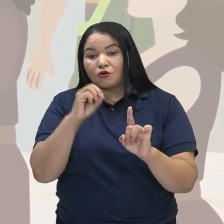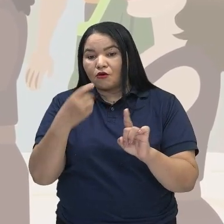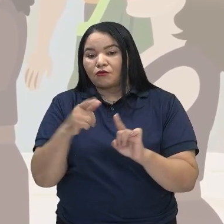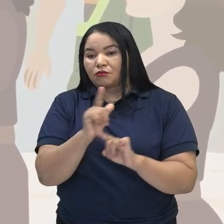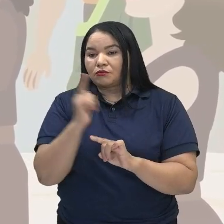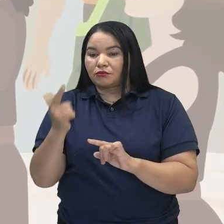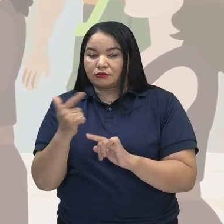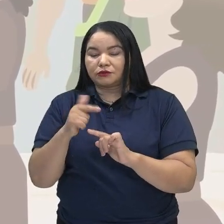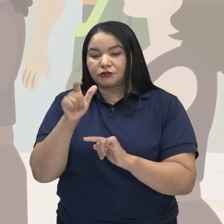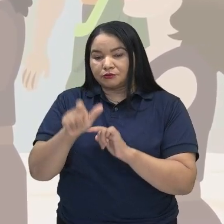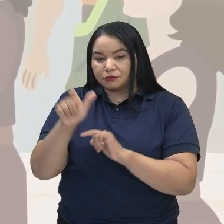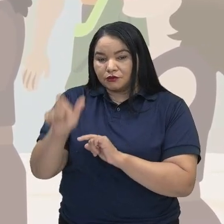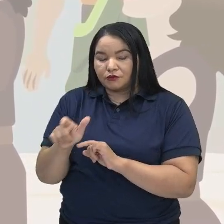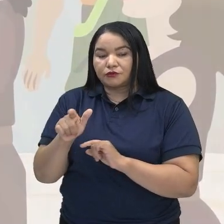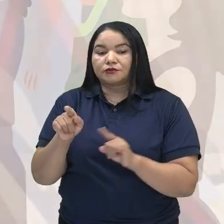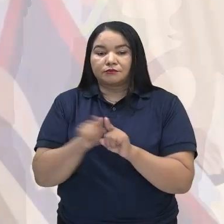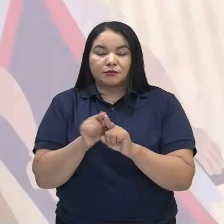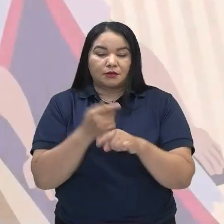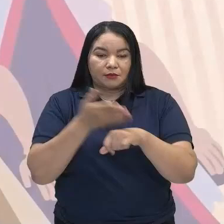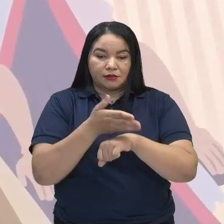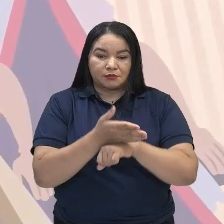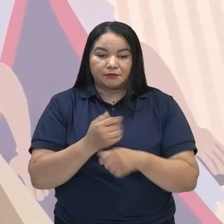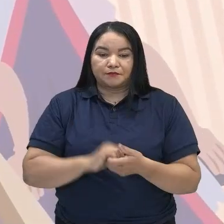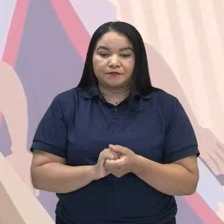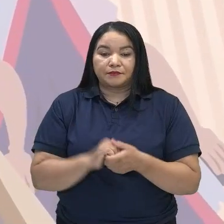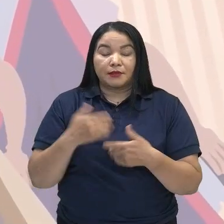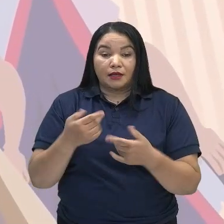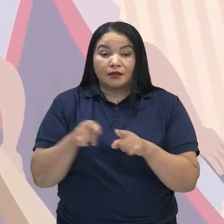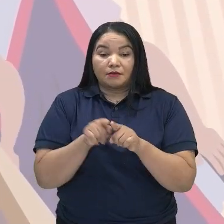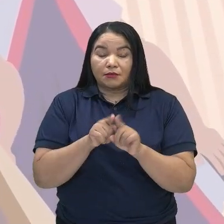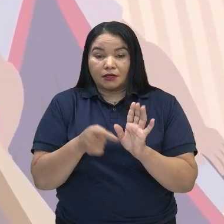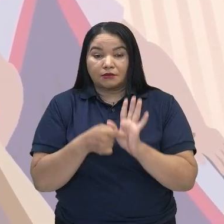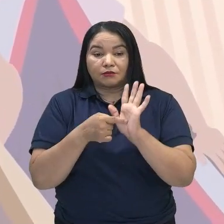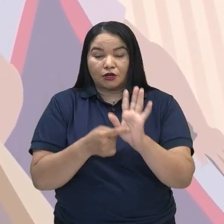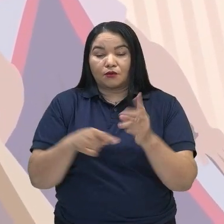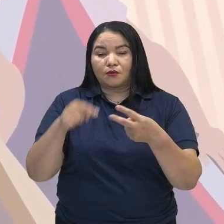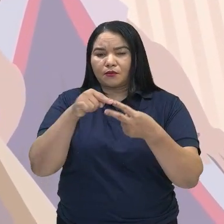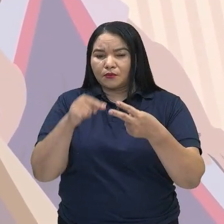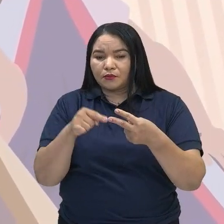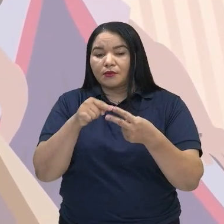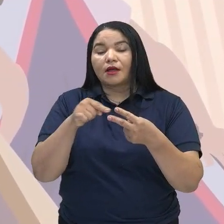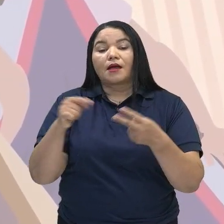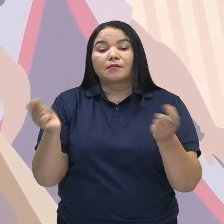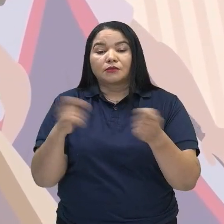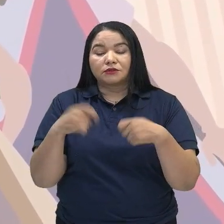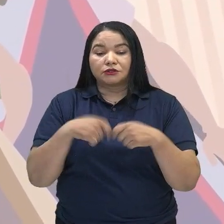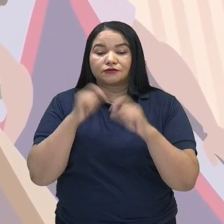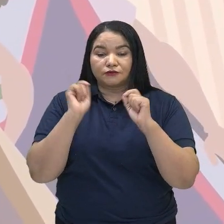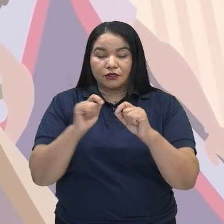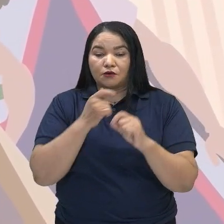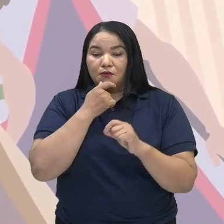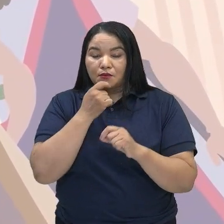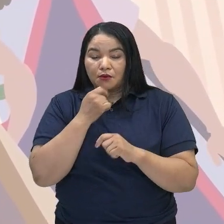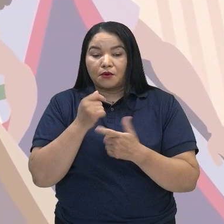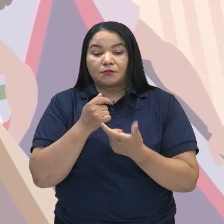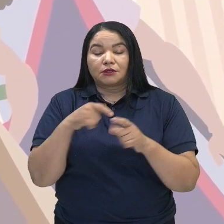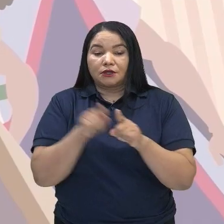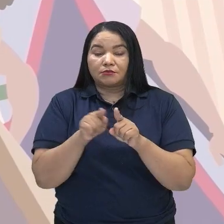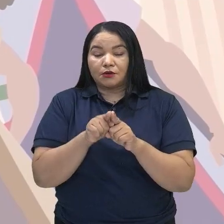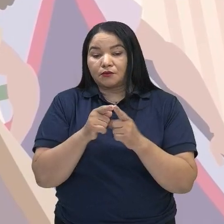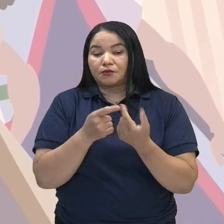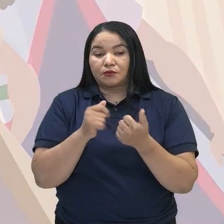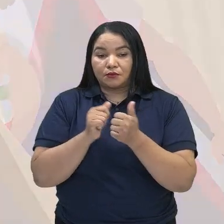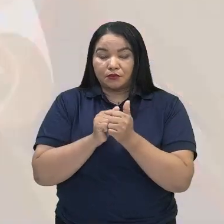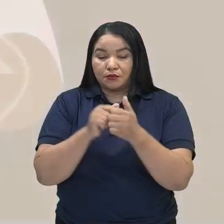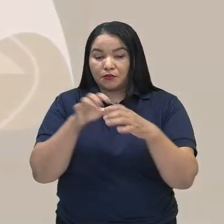devem a outros membros da confraria. Para a demonstração do famoso teorema, é possível que Pitágoras e seus discípulos tenham